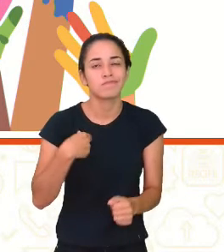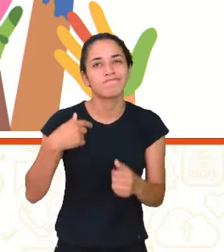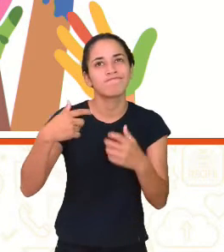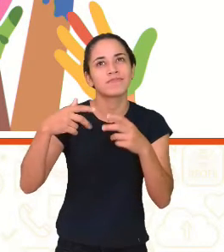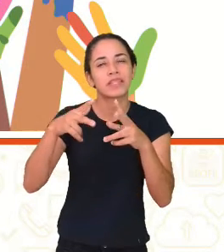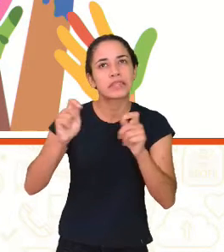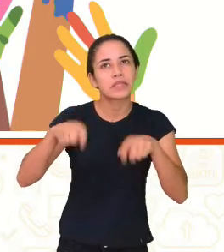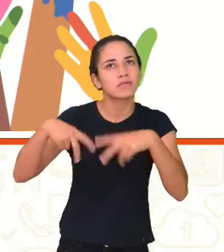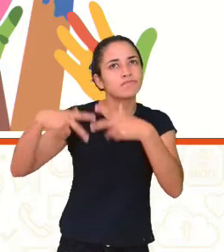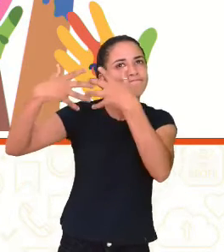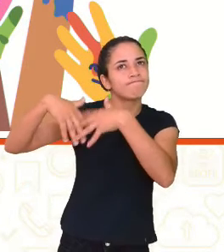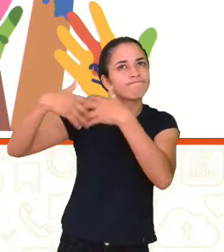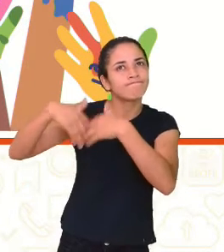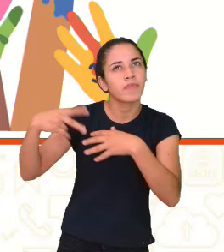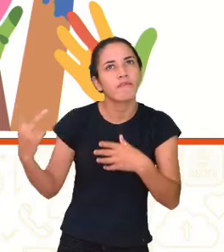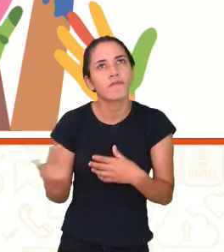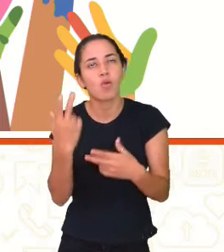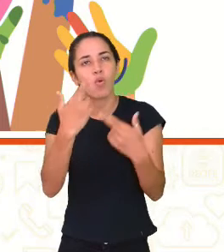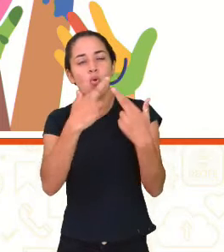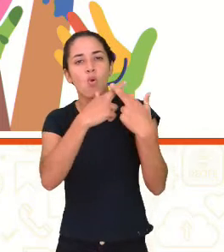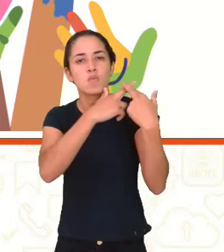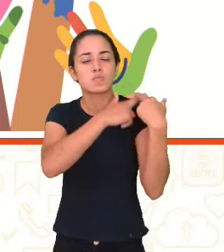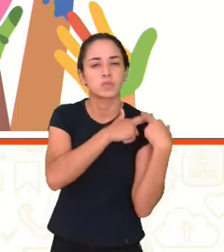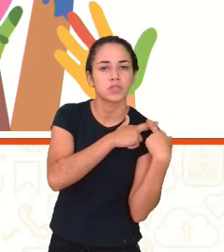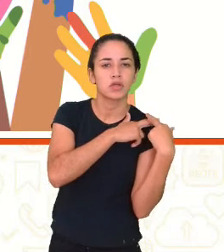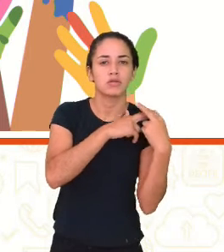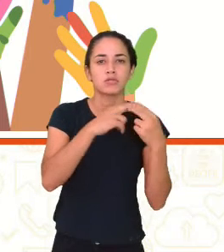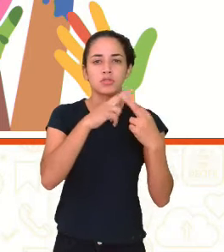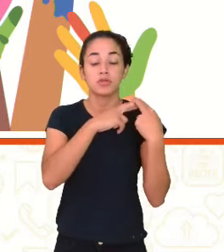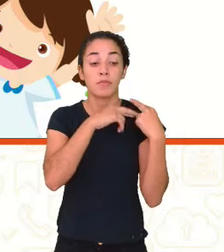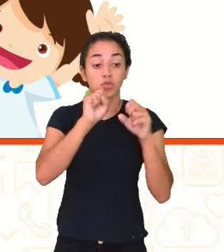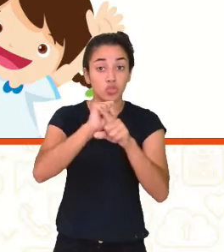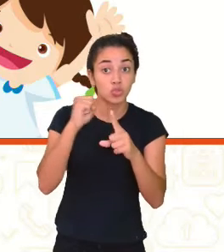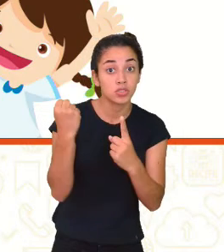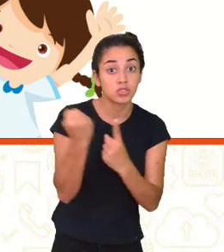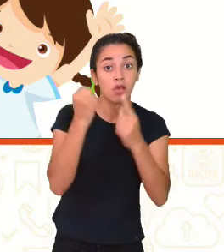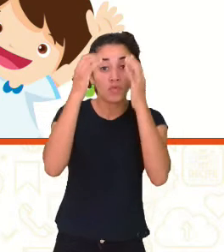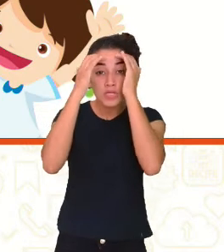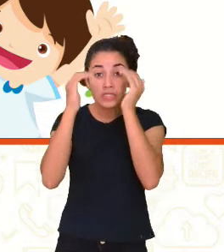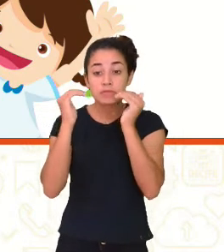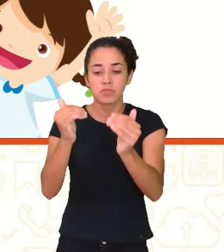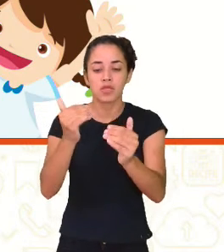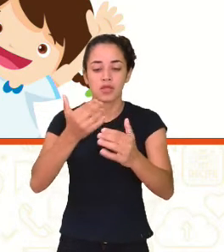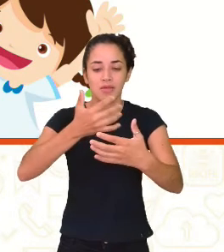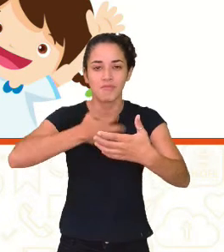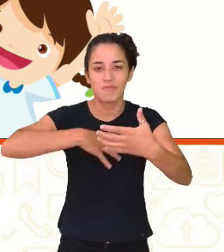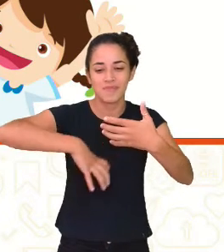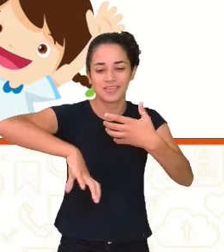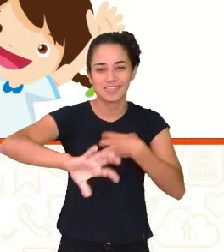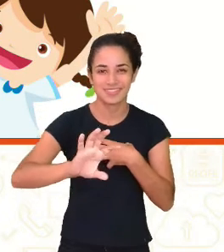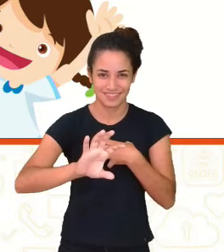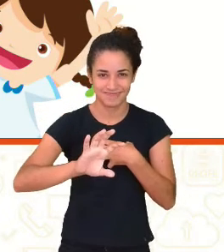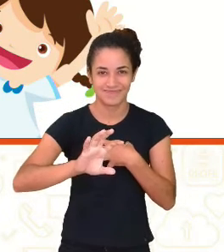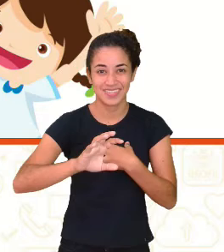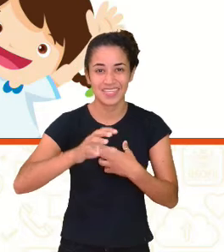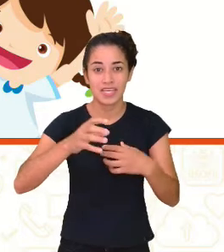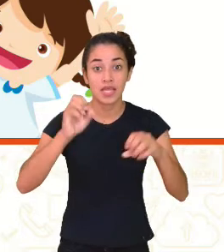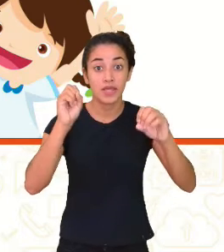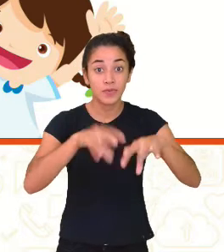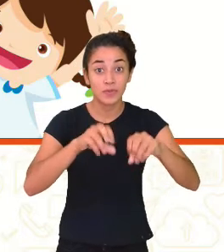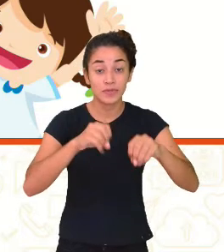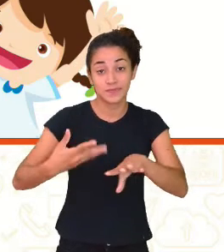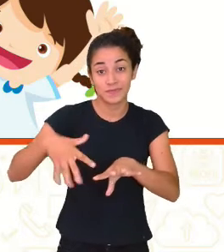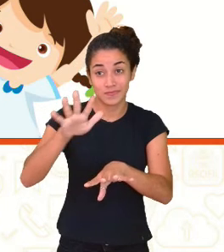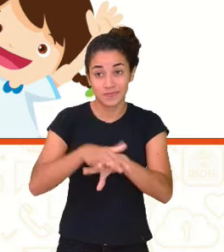compromisso como valores, responsabilidade social, respeito e empatia. Educação